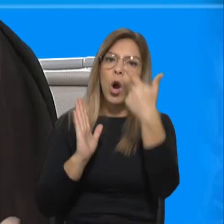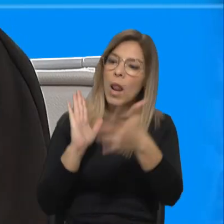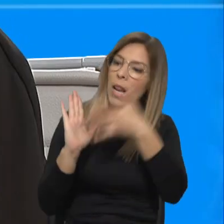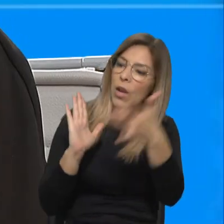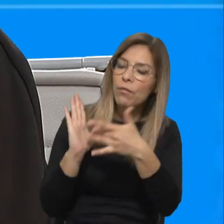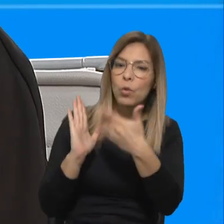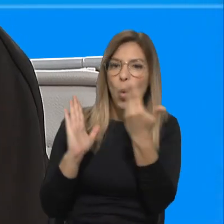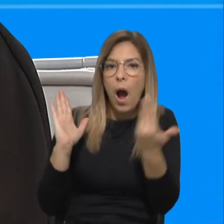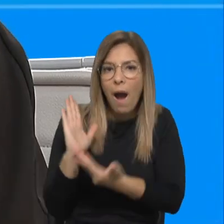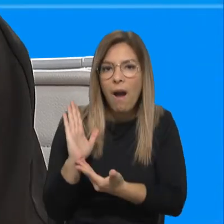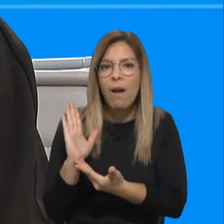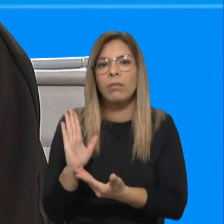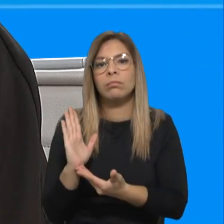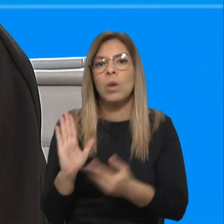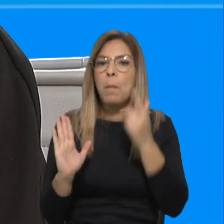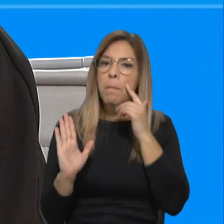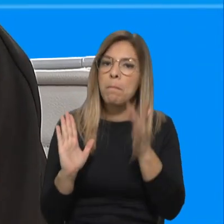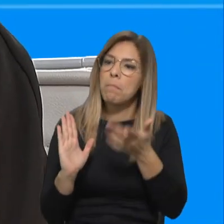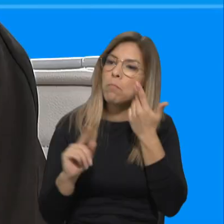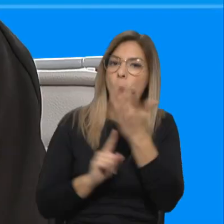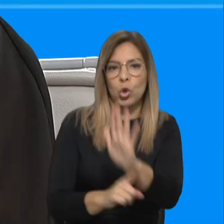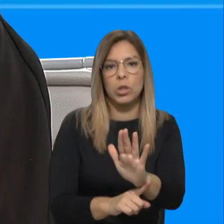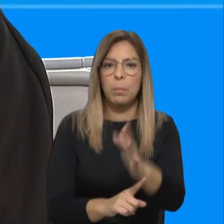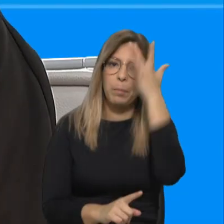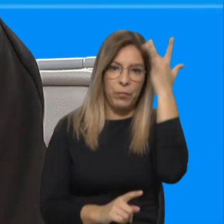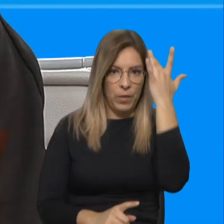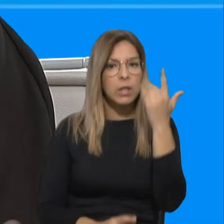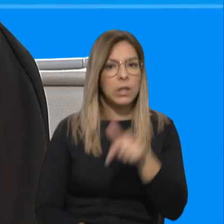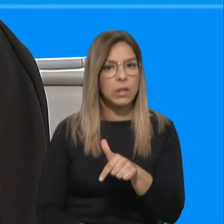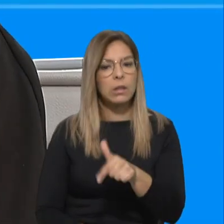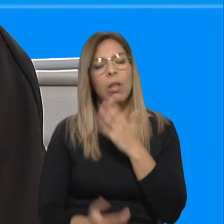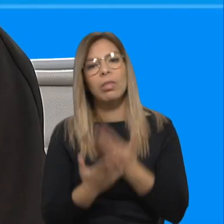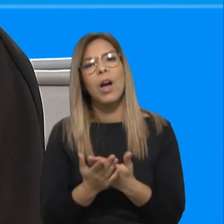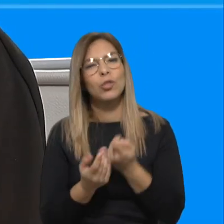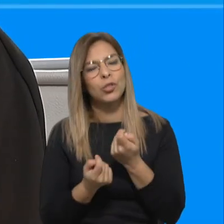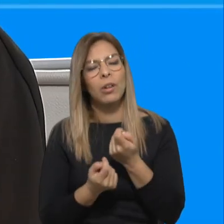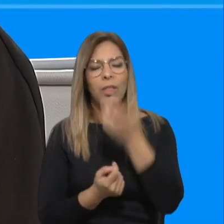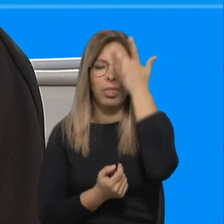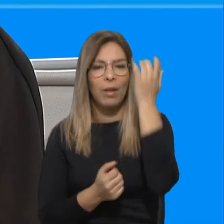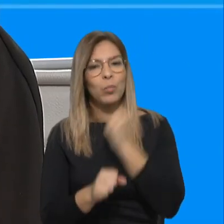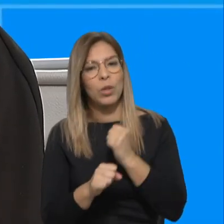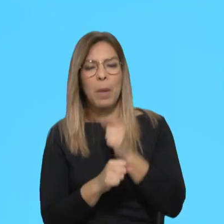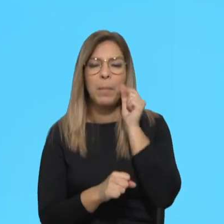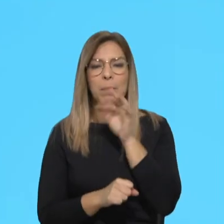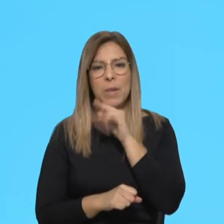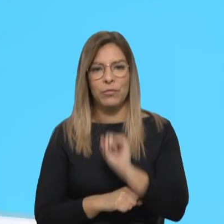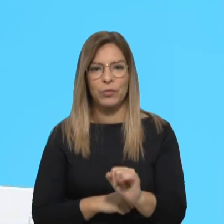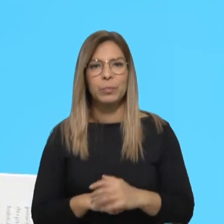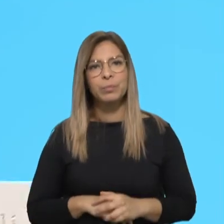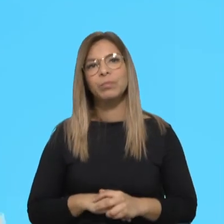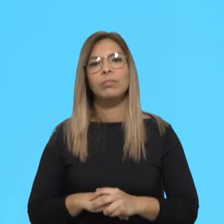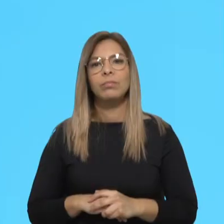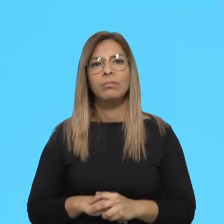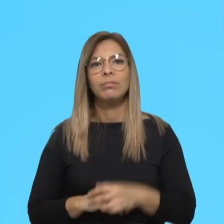um recurso prático, é 1000 vezes mais fácil. E, portanto, é também um bocadinho para facilitar o trabalho dos pais. Eles aqui estão, estes recursos,